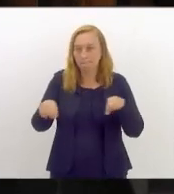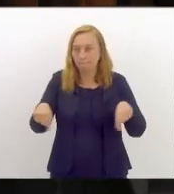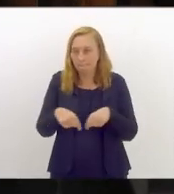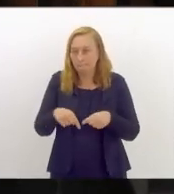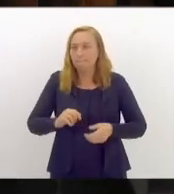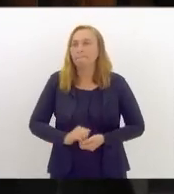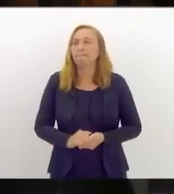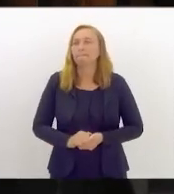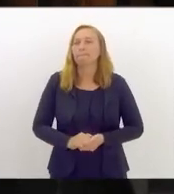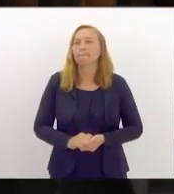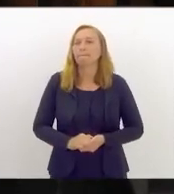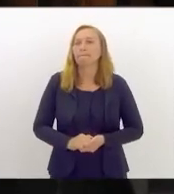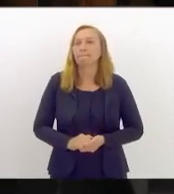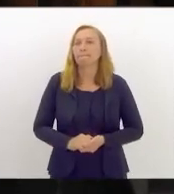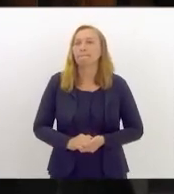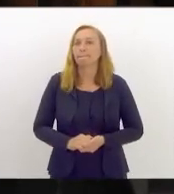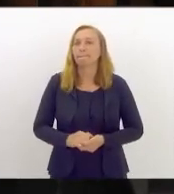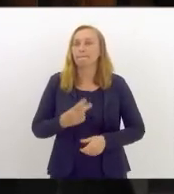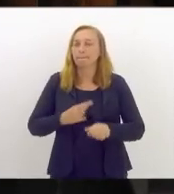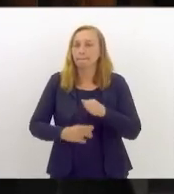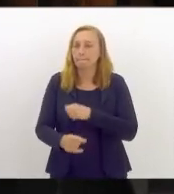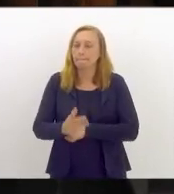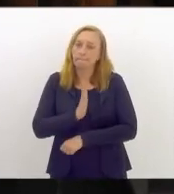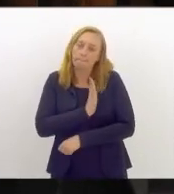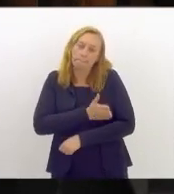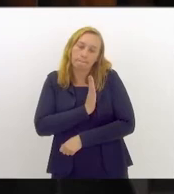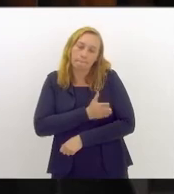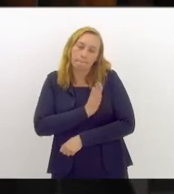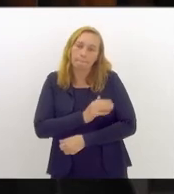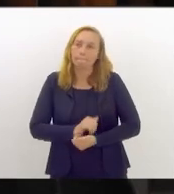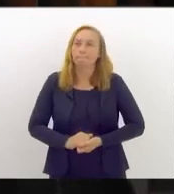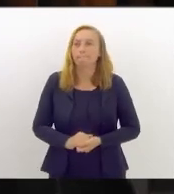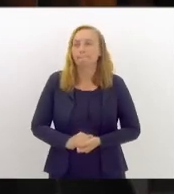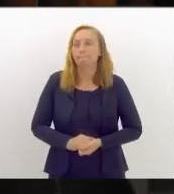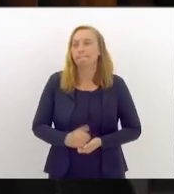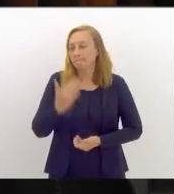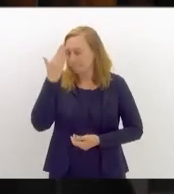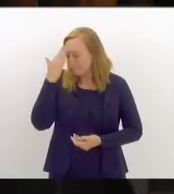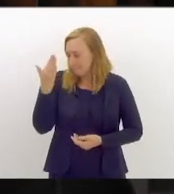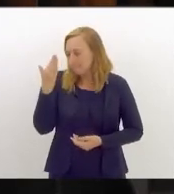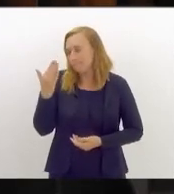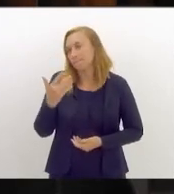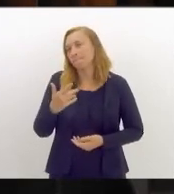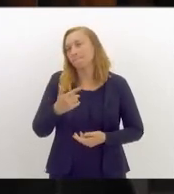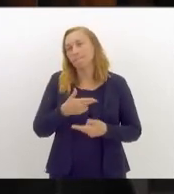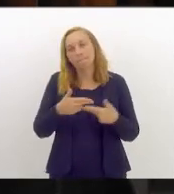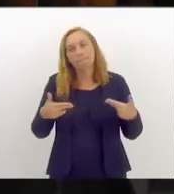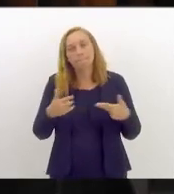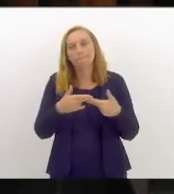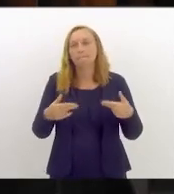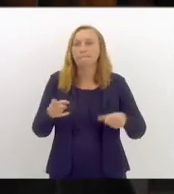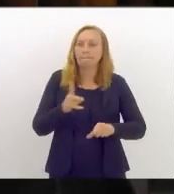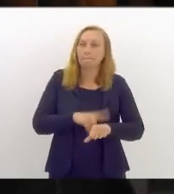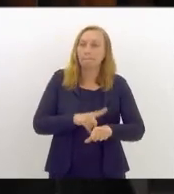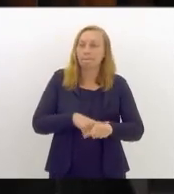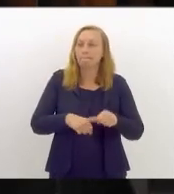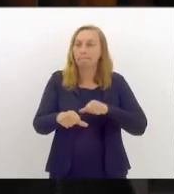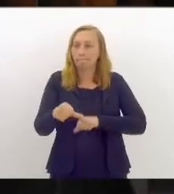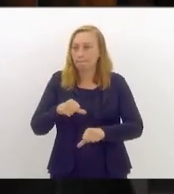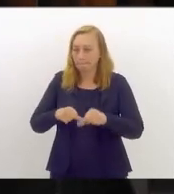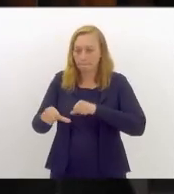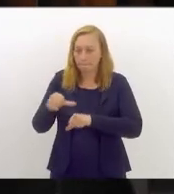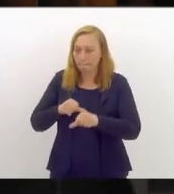que cativaram a eternidade no meu coração obrigado por tantos e tantos momentos de troca